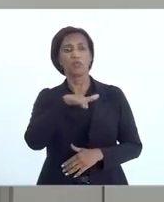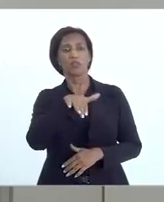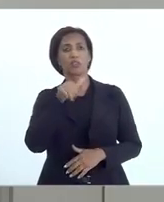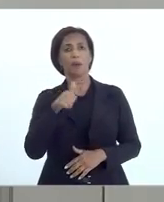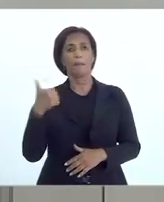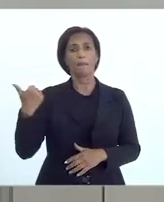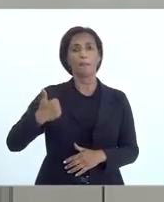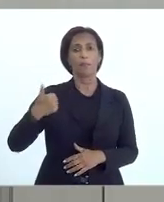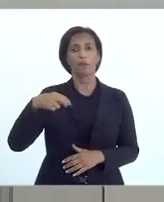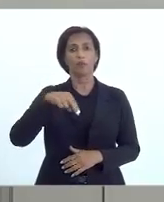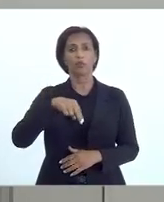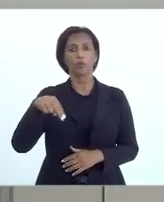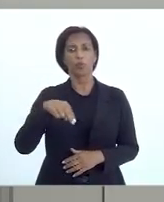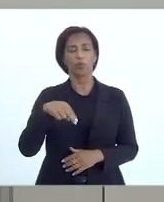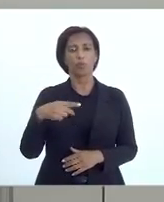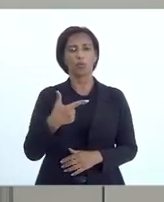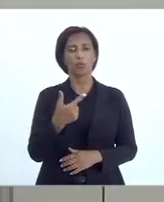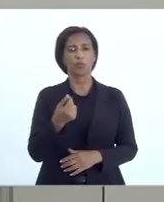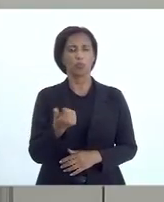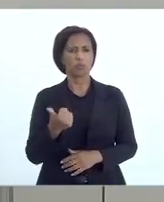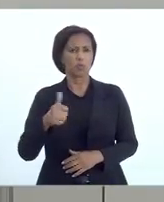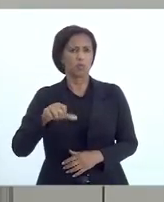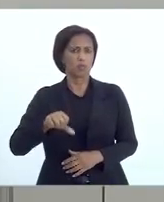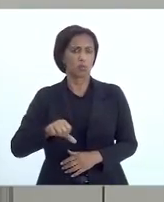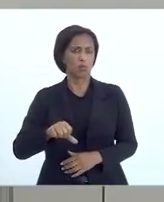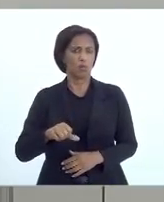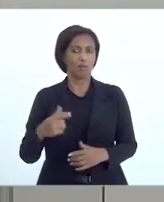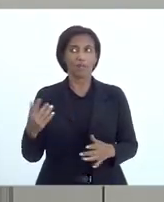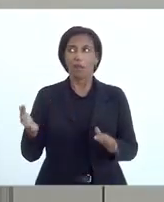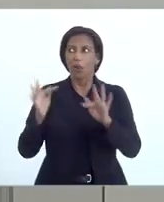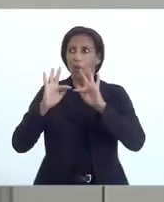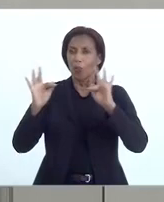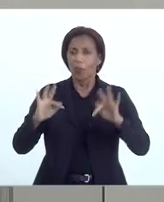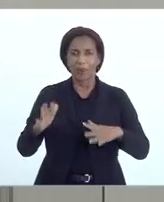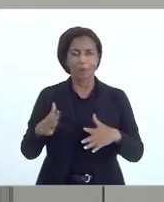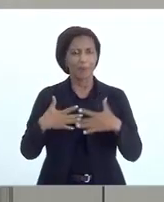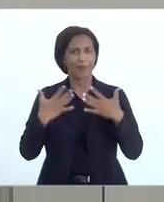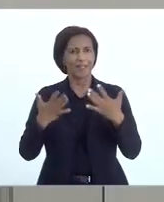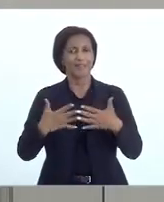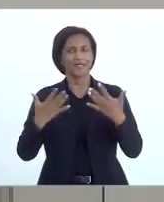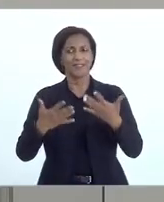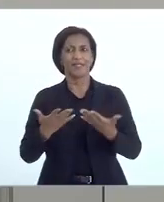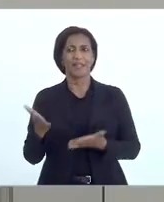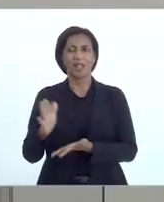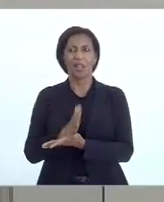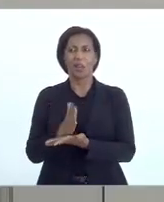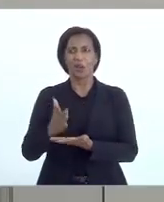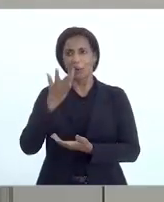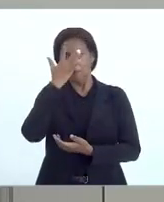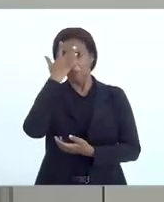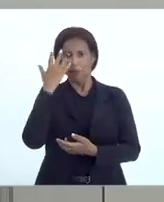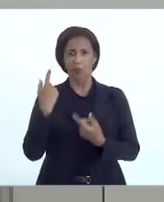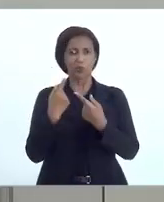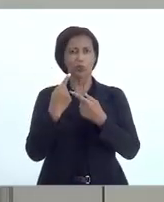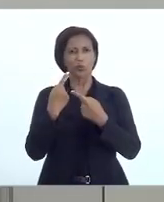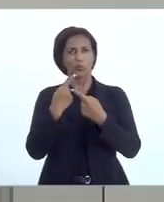convocado dia primeiro de 12 anos de 2019 saímos ali Radiante alguns paradas aí na